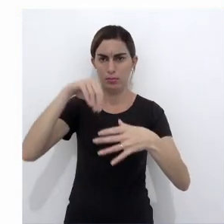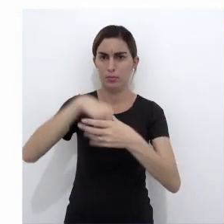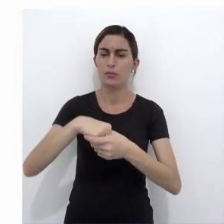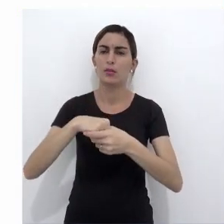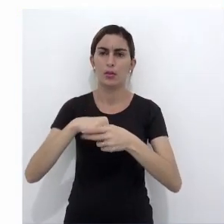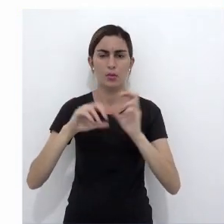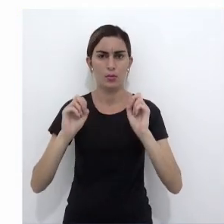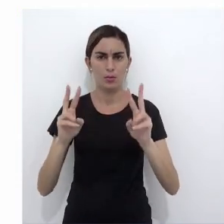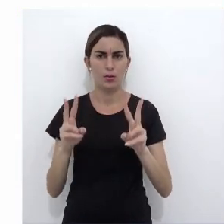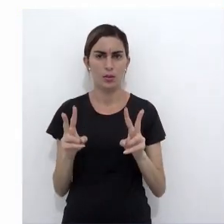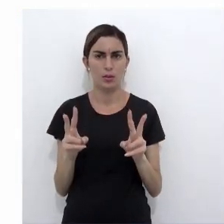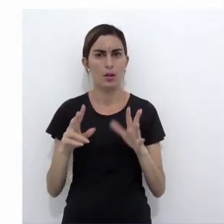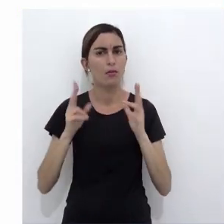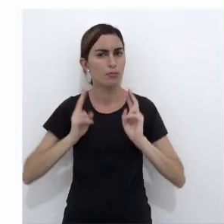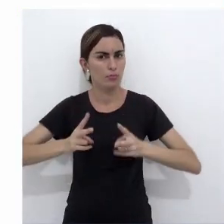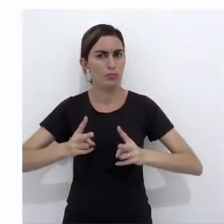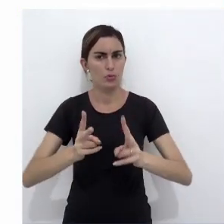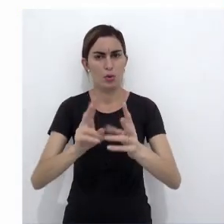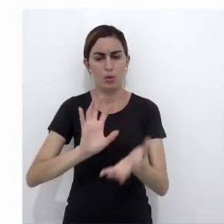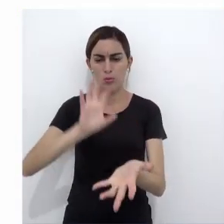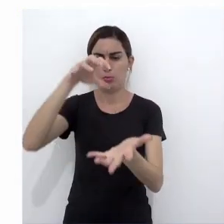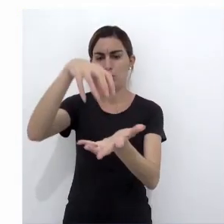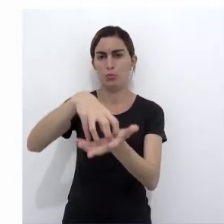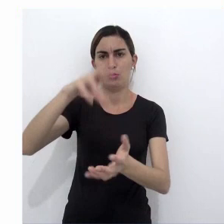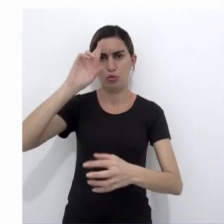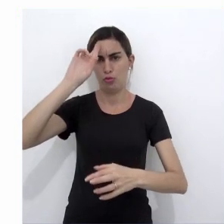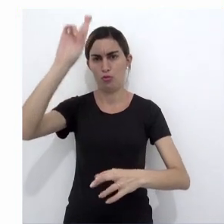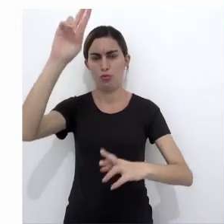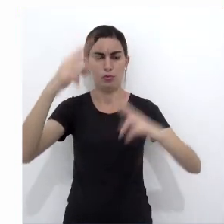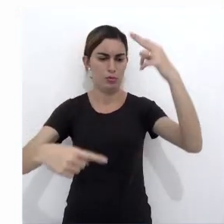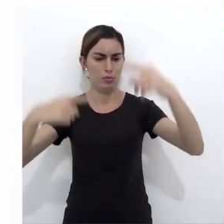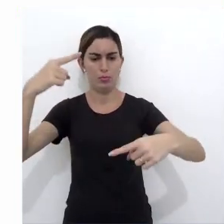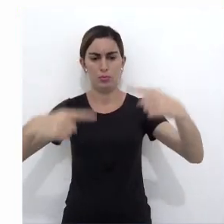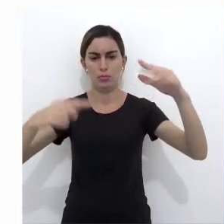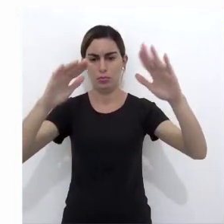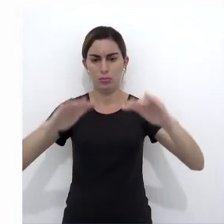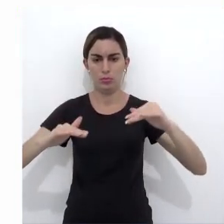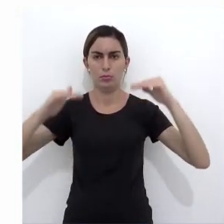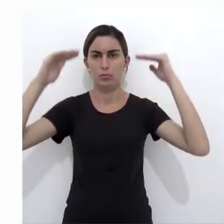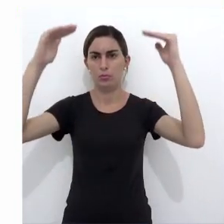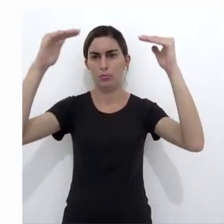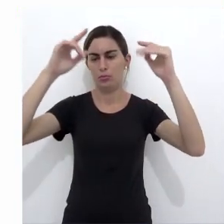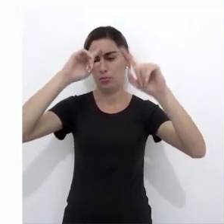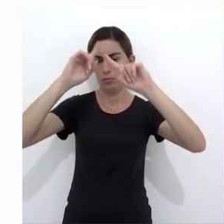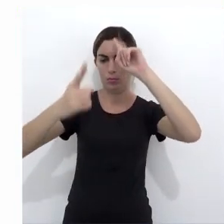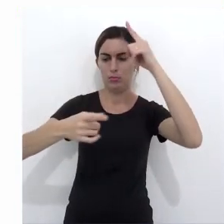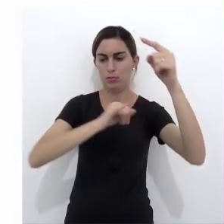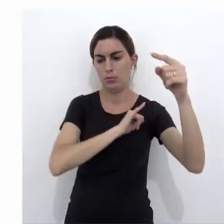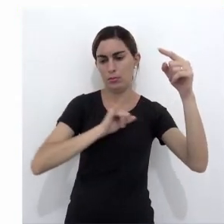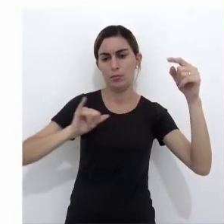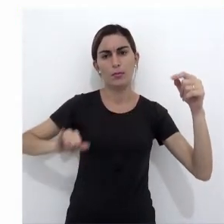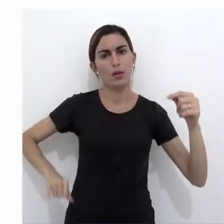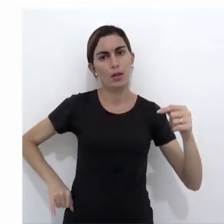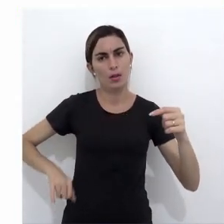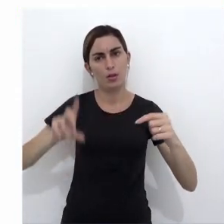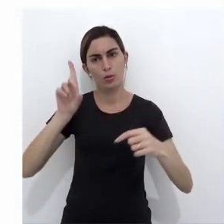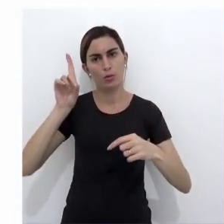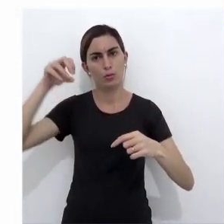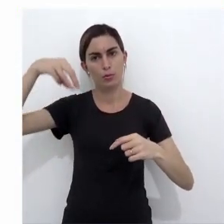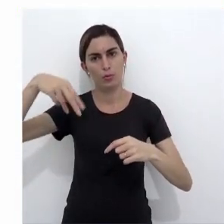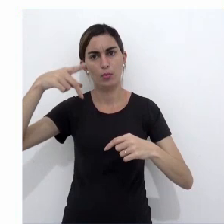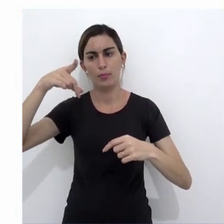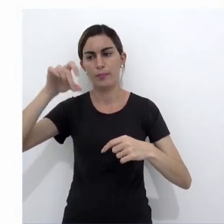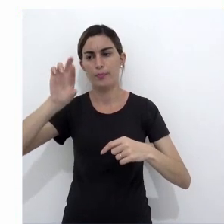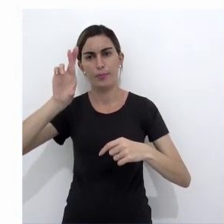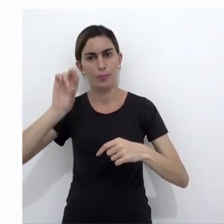interno, ok? Para manter esse centralismo político, esse poder do próprio imperador Dom Pedro